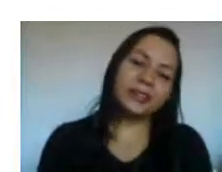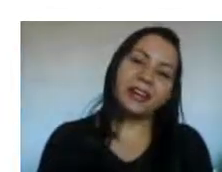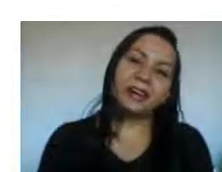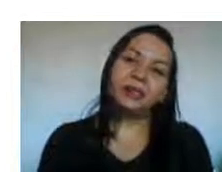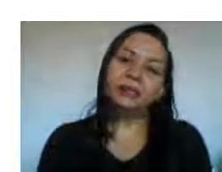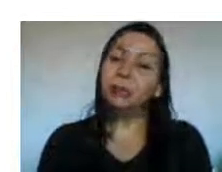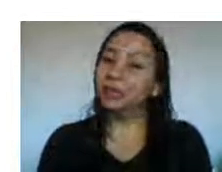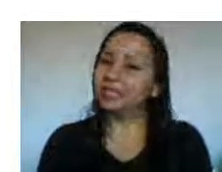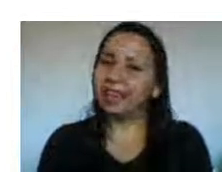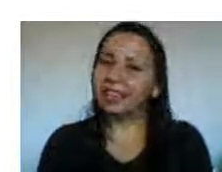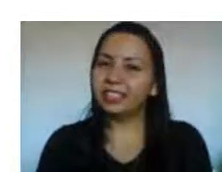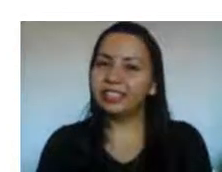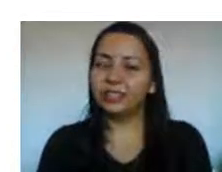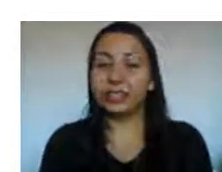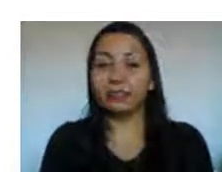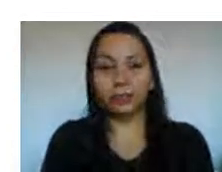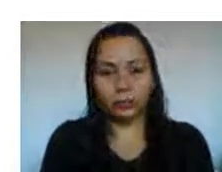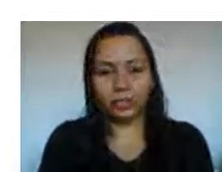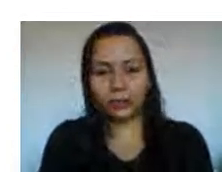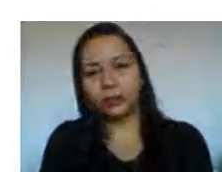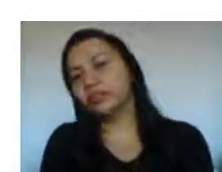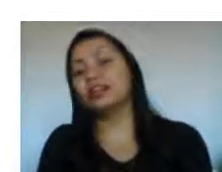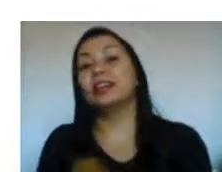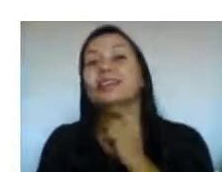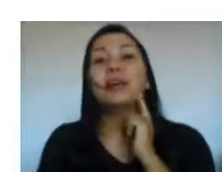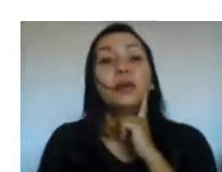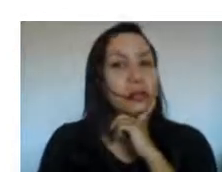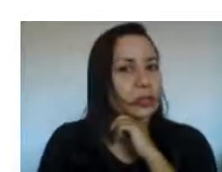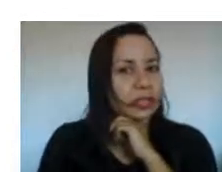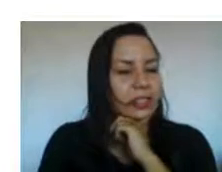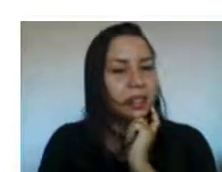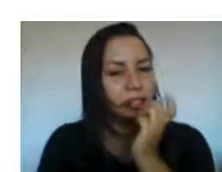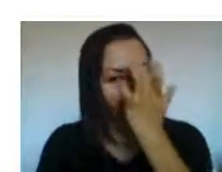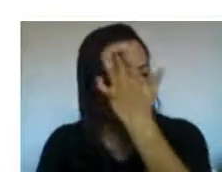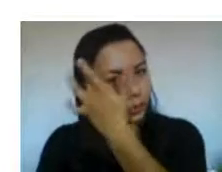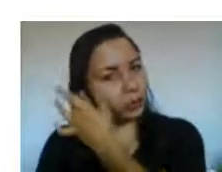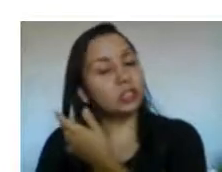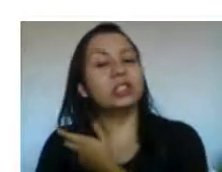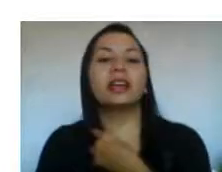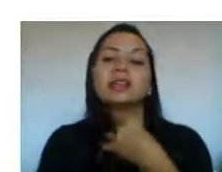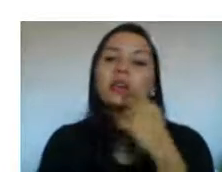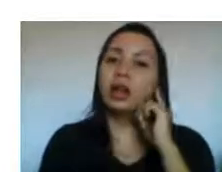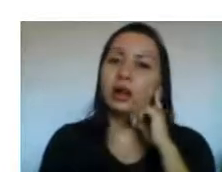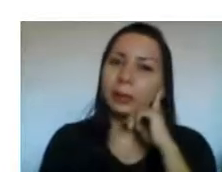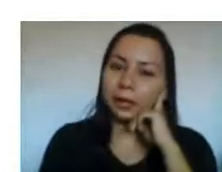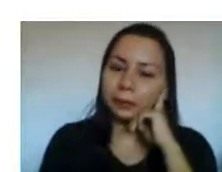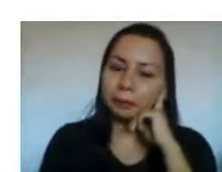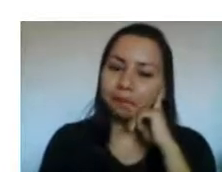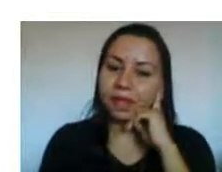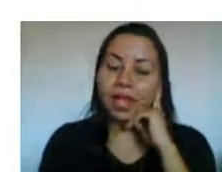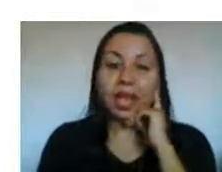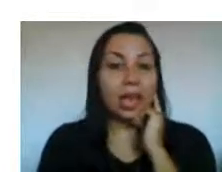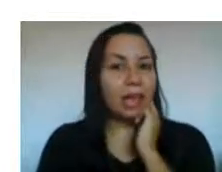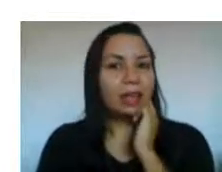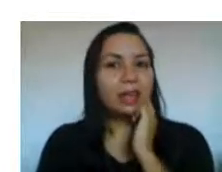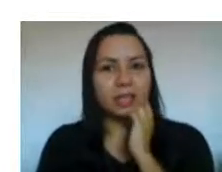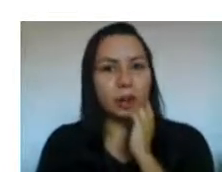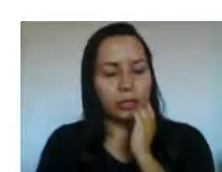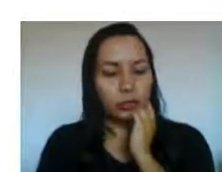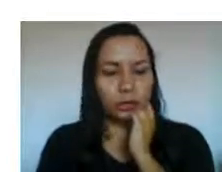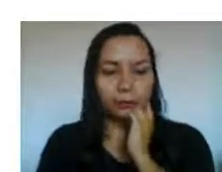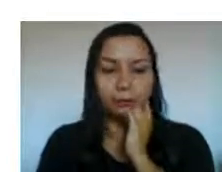Oi, pessoal, boa tarde. Josefa Nunes com vocês, professora de Ciências e Biologia da Escola Copelg.